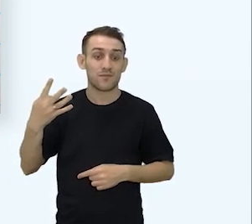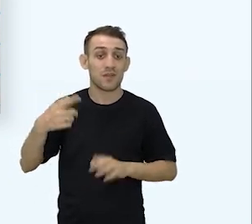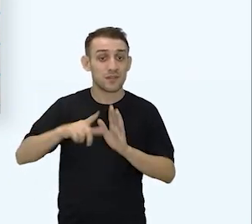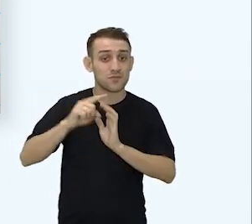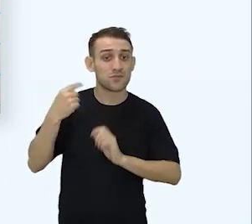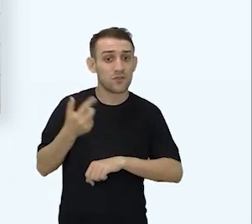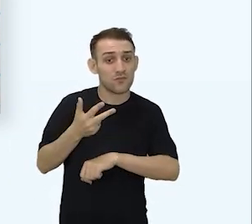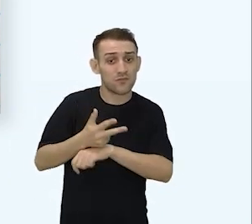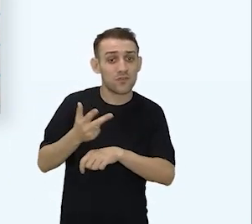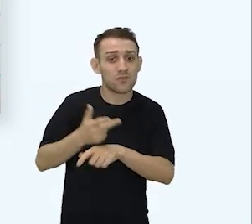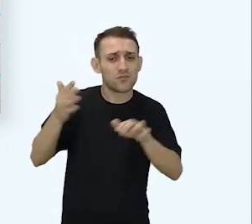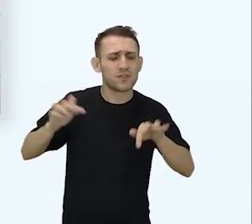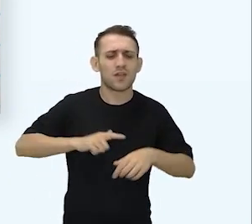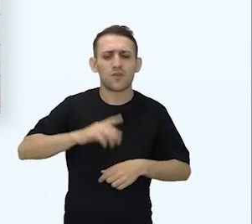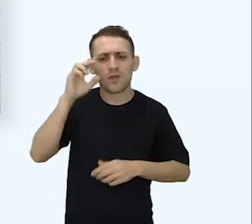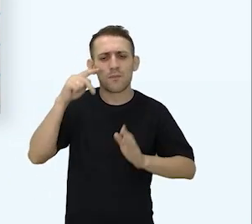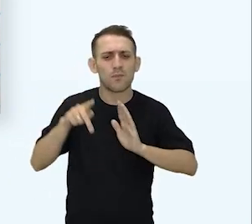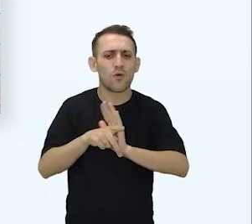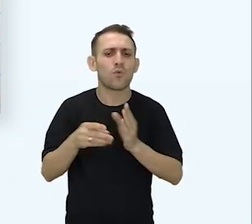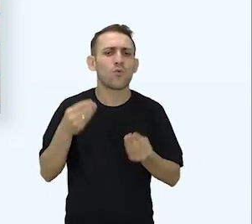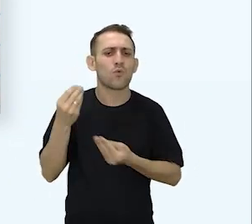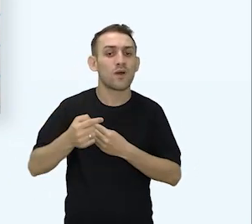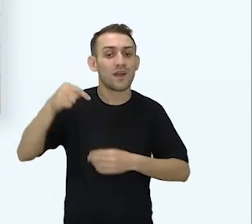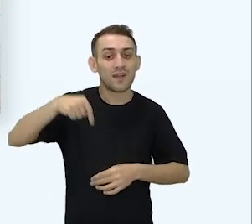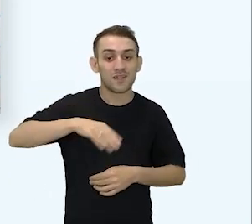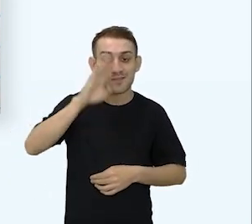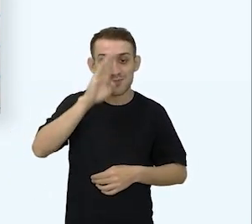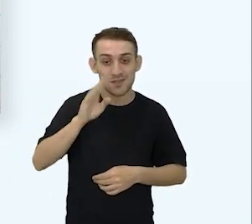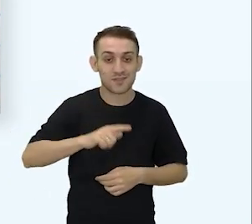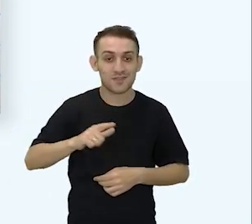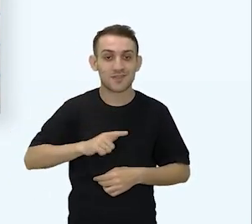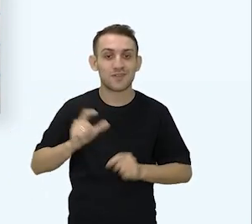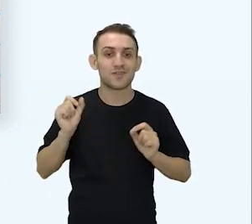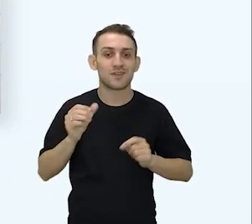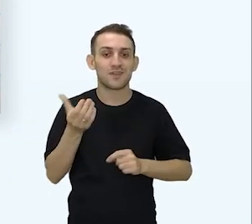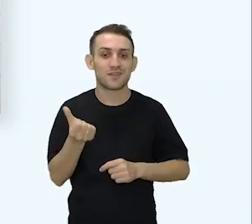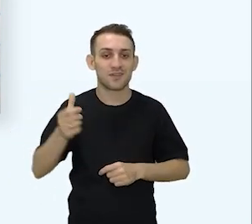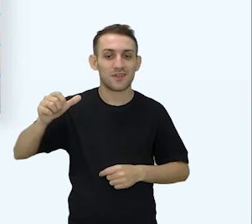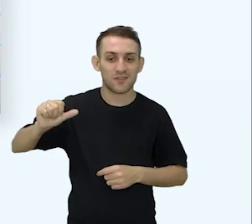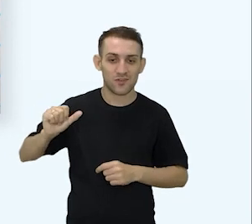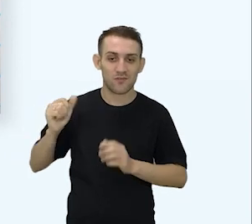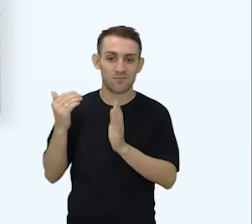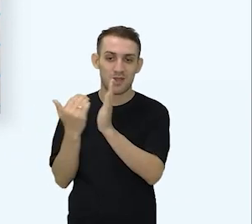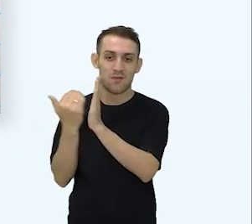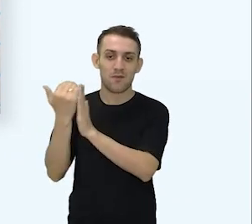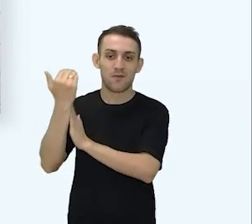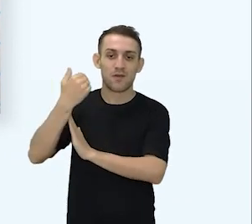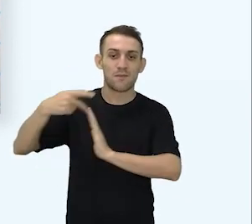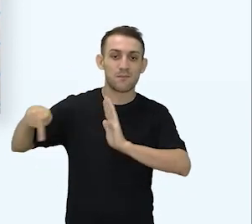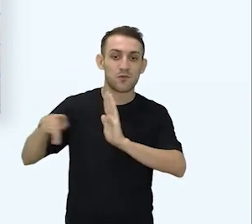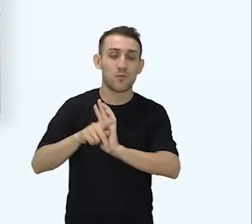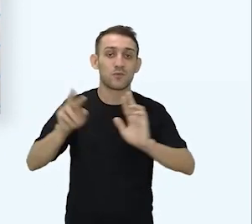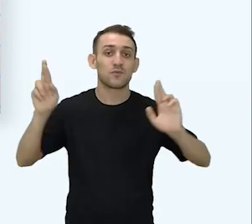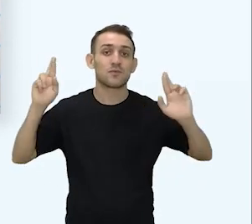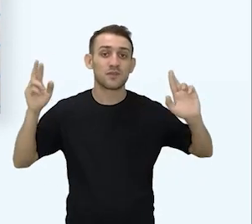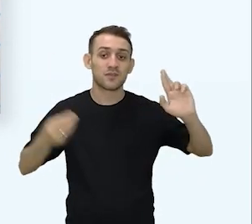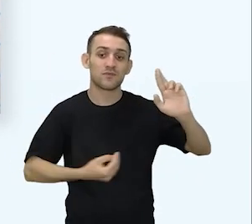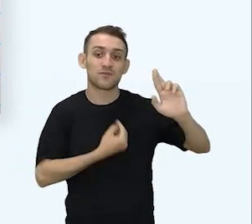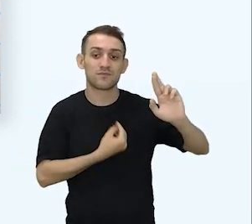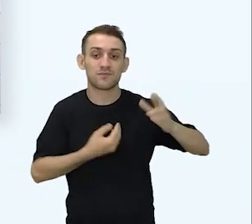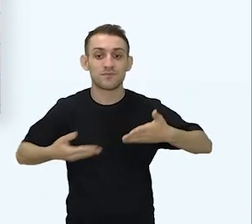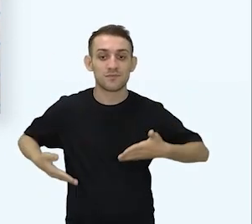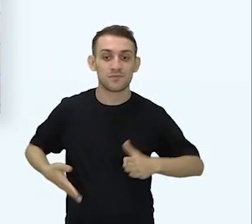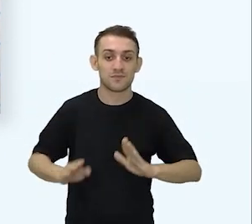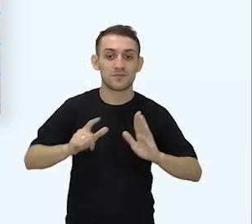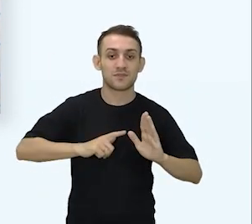o vídeo, uma curiosidade. O Brasil está na 69ª posição no ranking de esperança de vida ao nascer